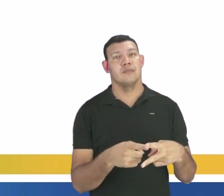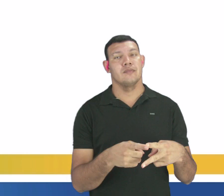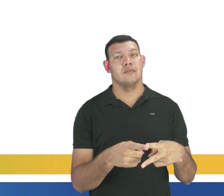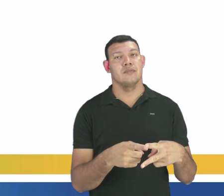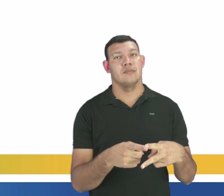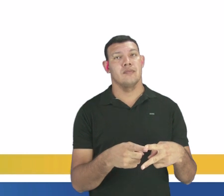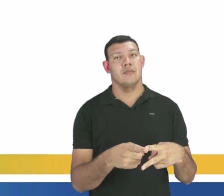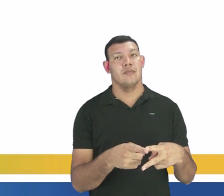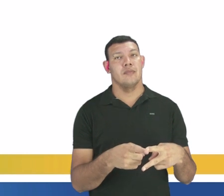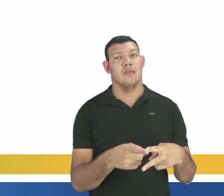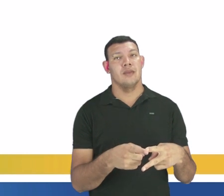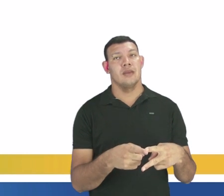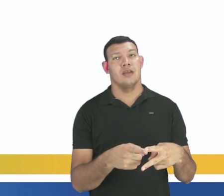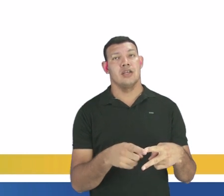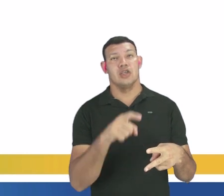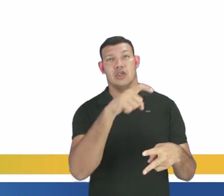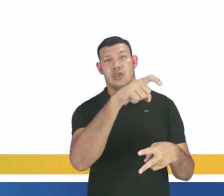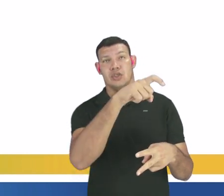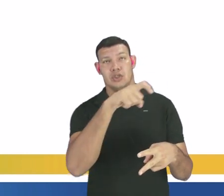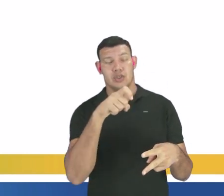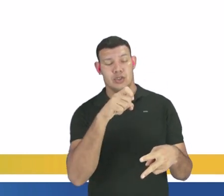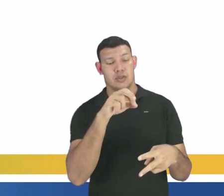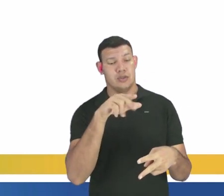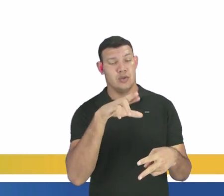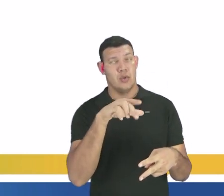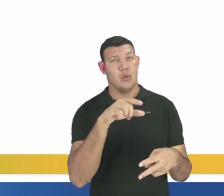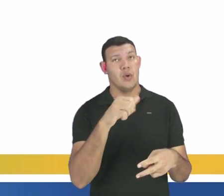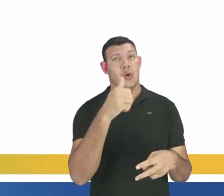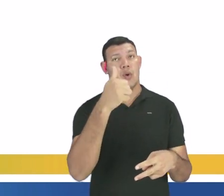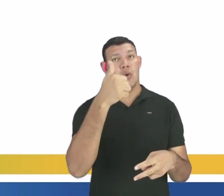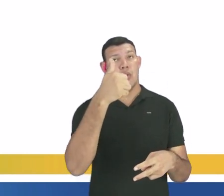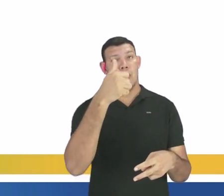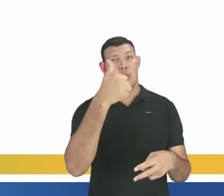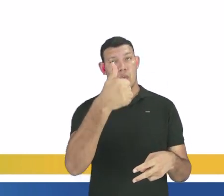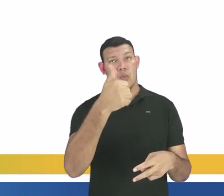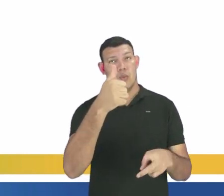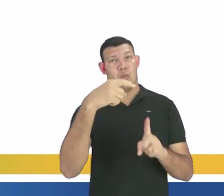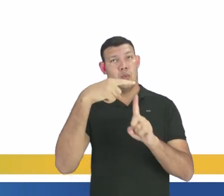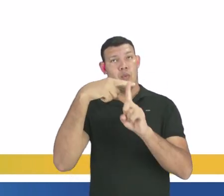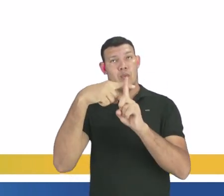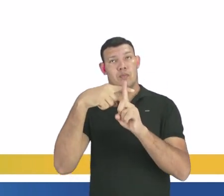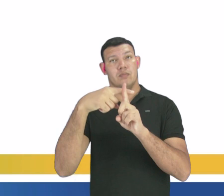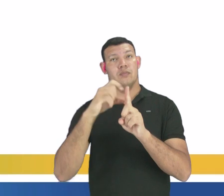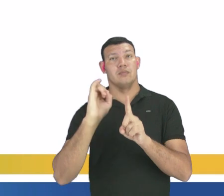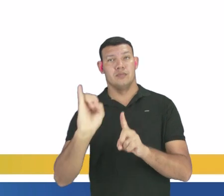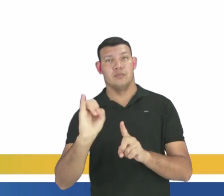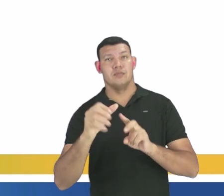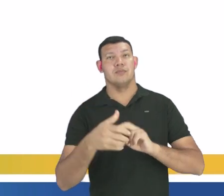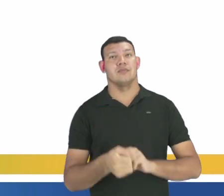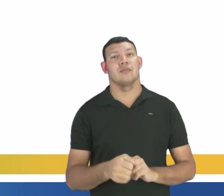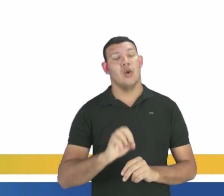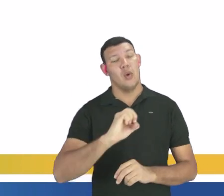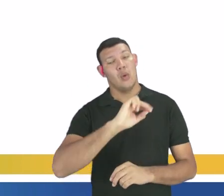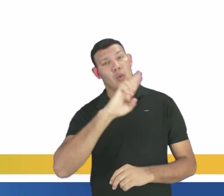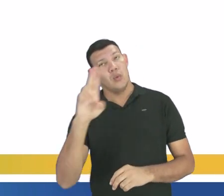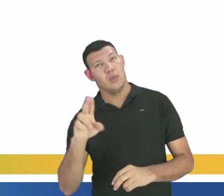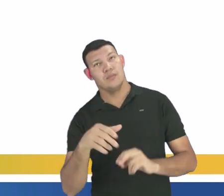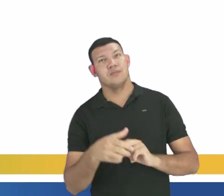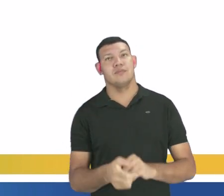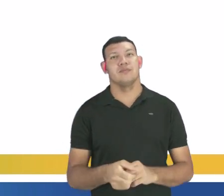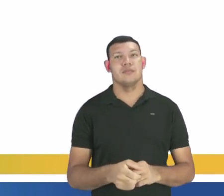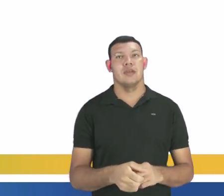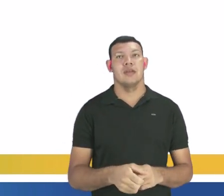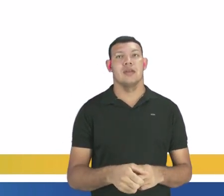o x será 1 mais i. Ou ainda, o x será 1 menos